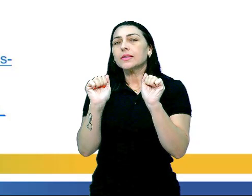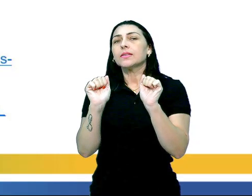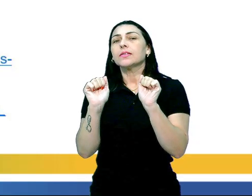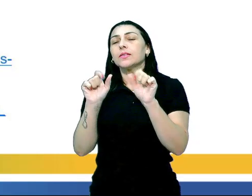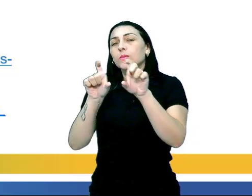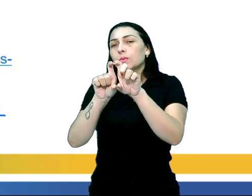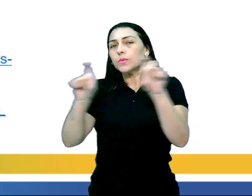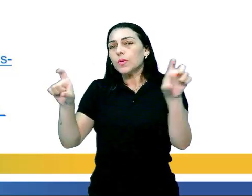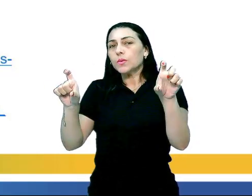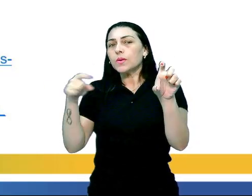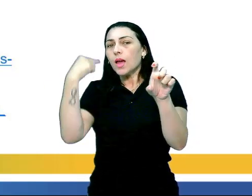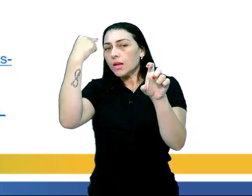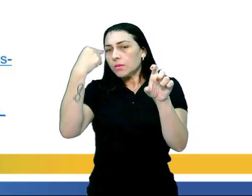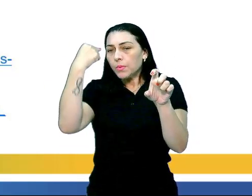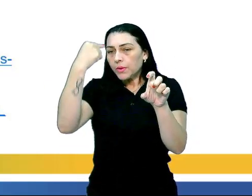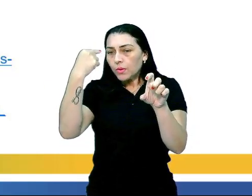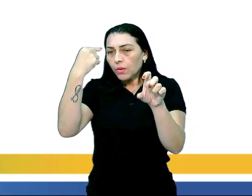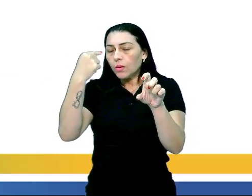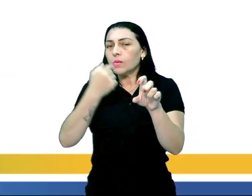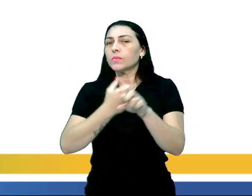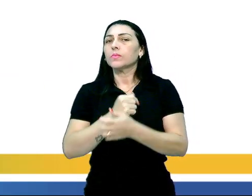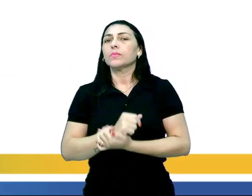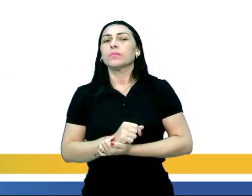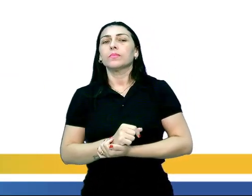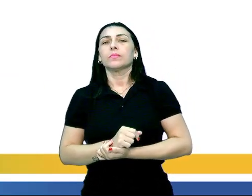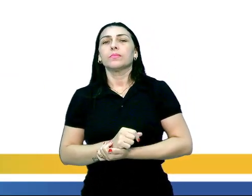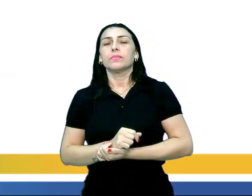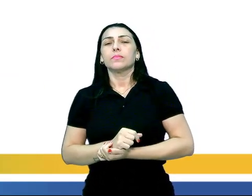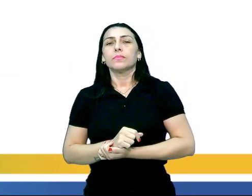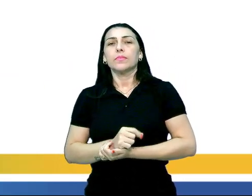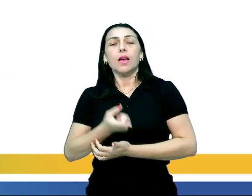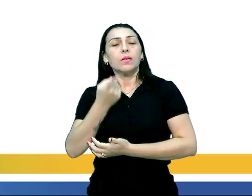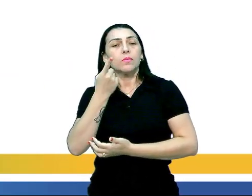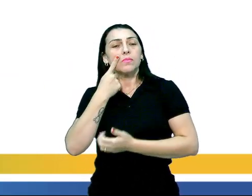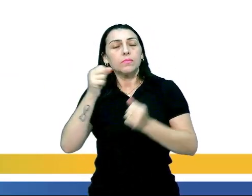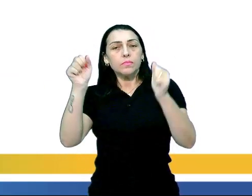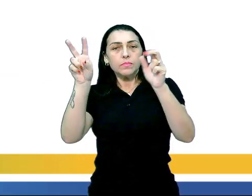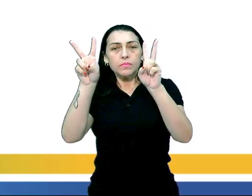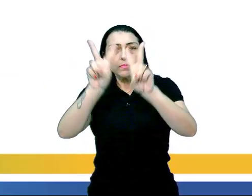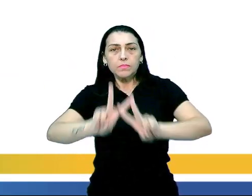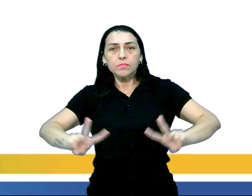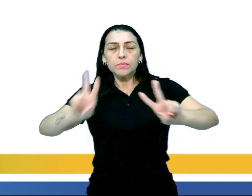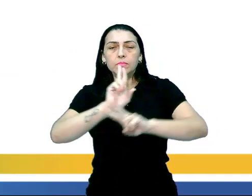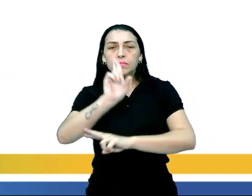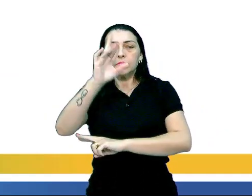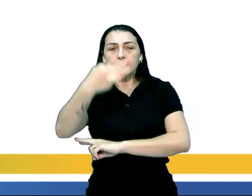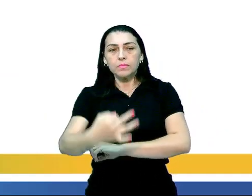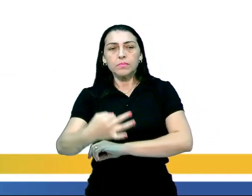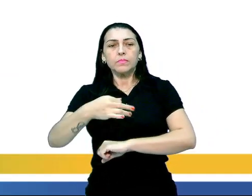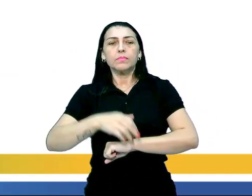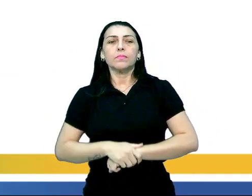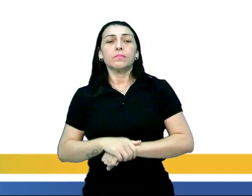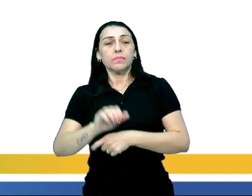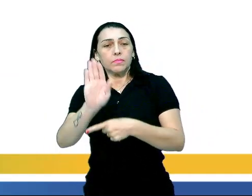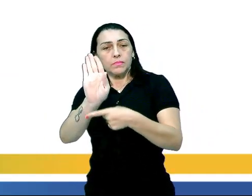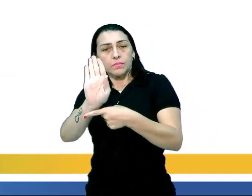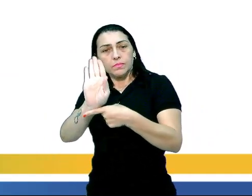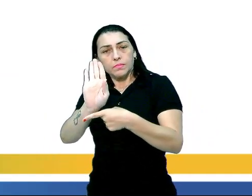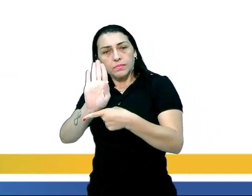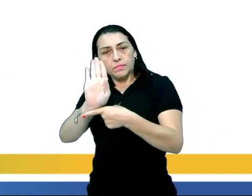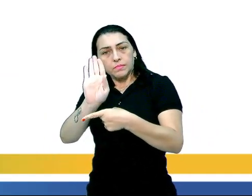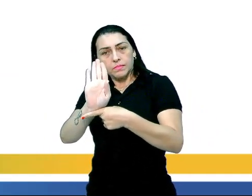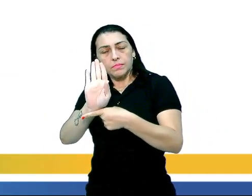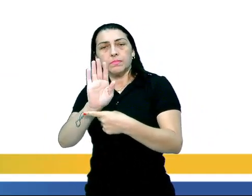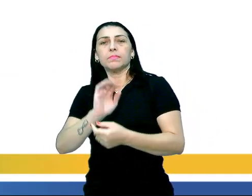em espanhol. Então vamos avançar e vamos visualizar qual a alternativa correta. Está na